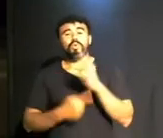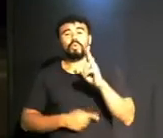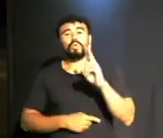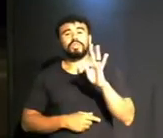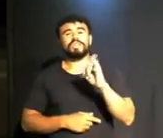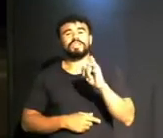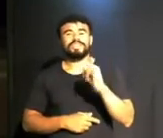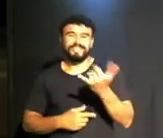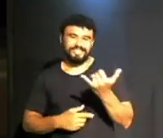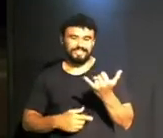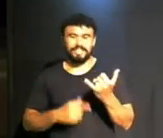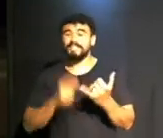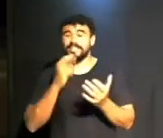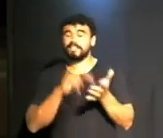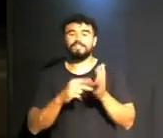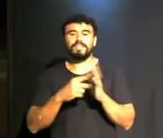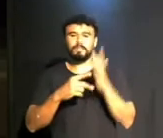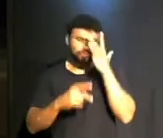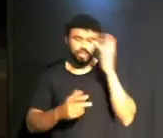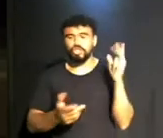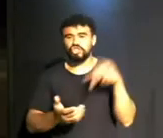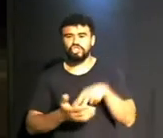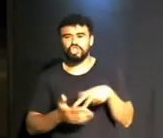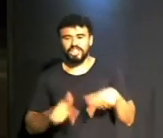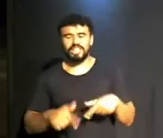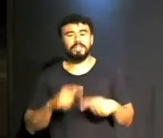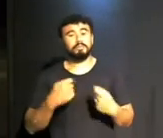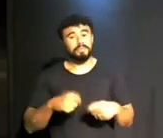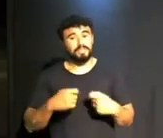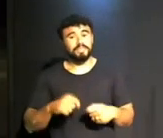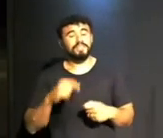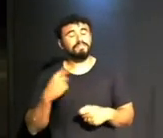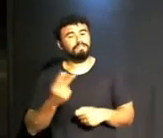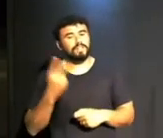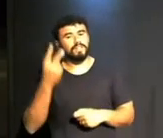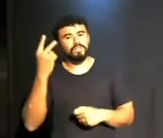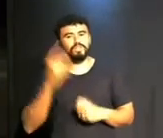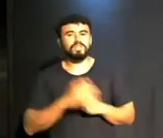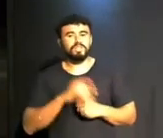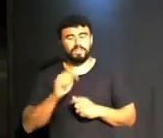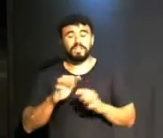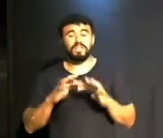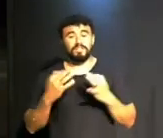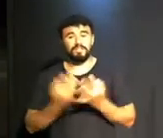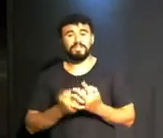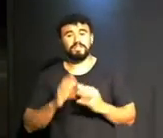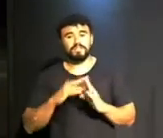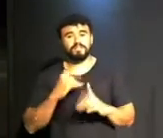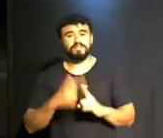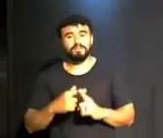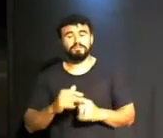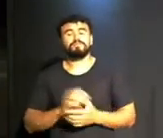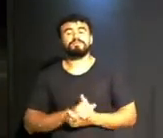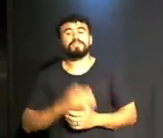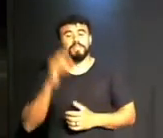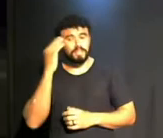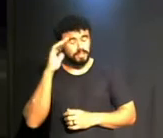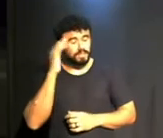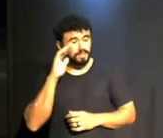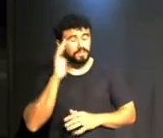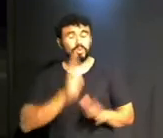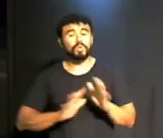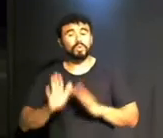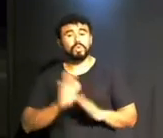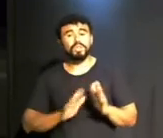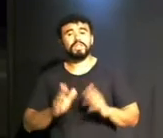e para as pessoas viu nascer de novo aqui mas nós precisamos valorizar mais a família igreja e entender que o